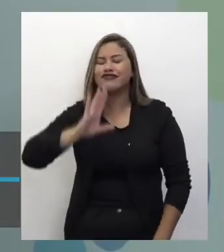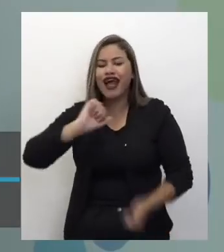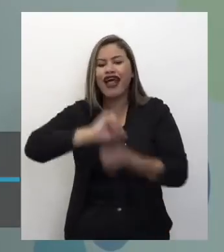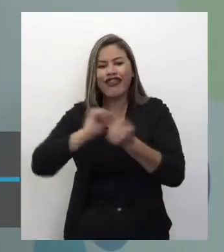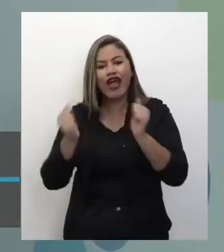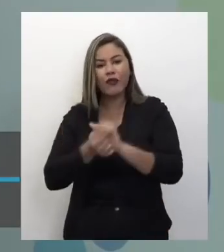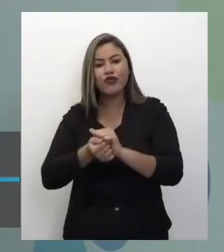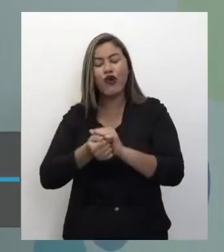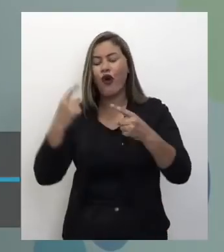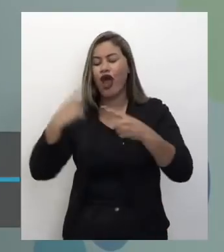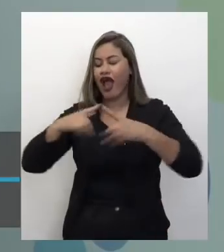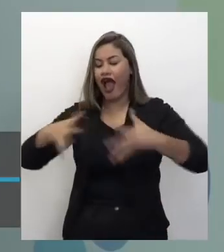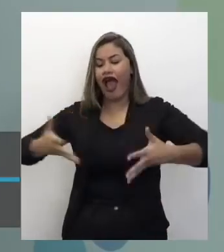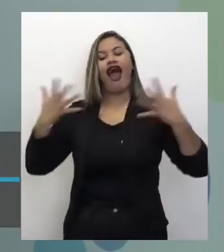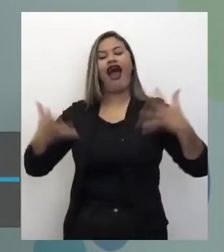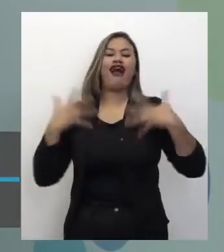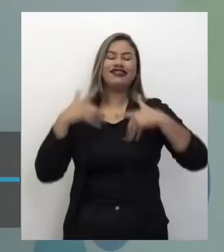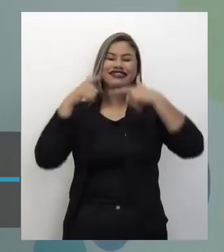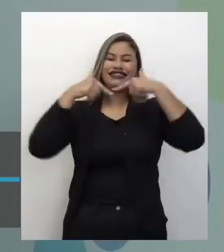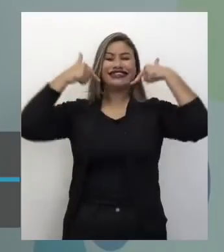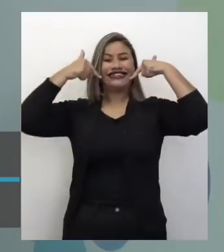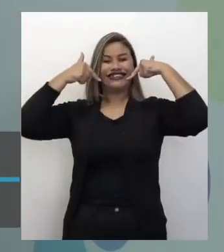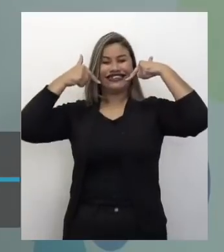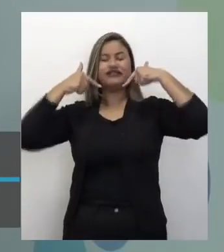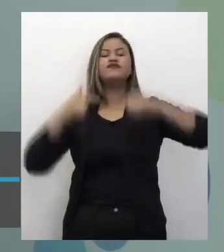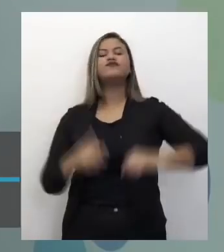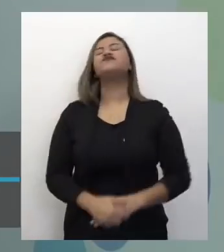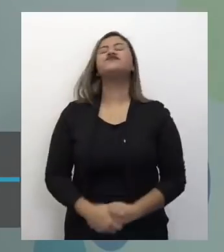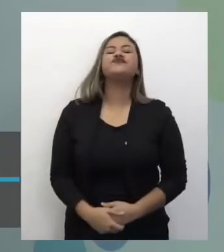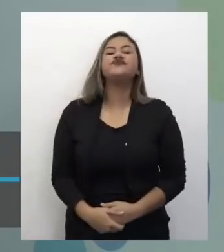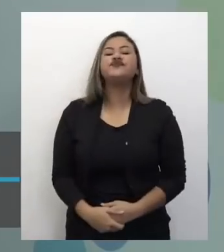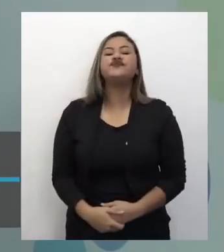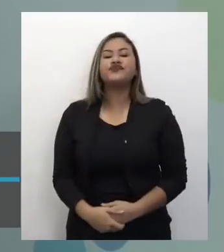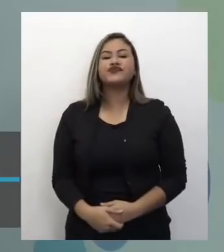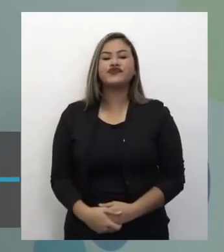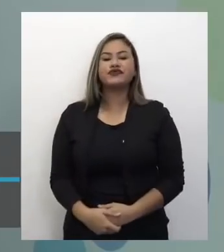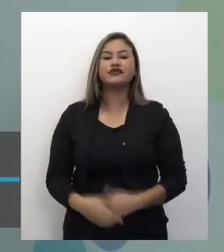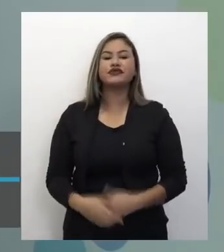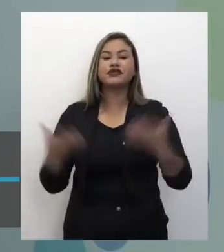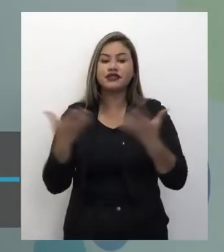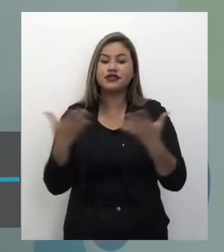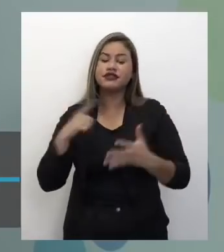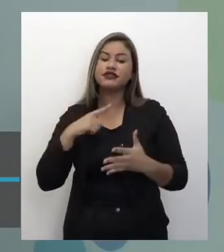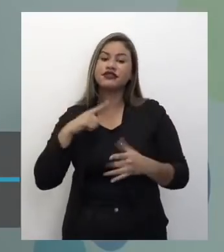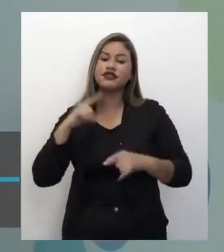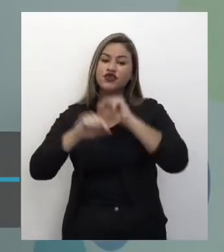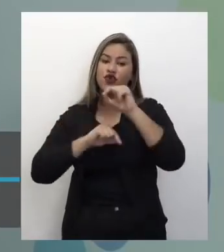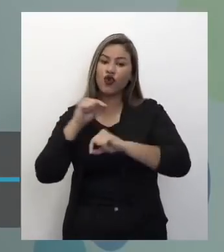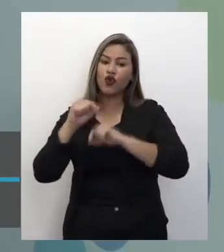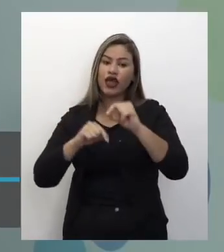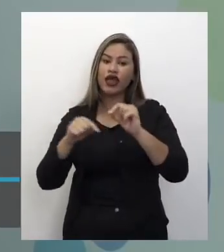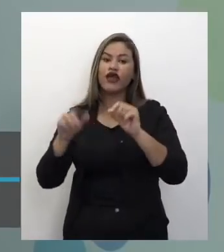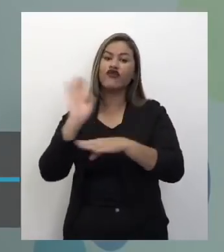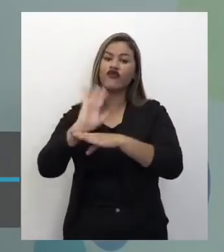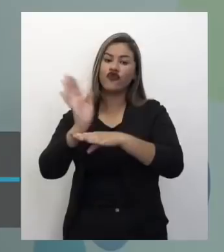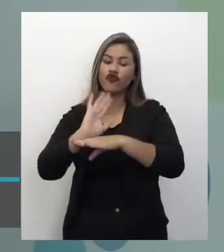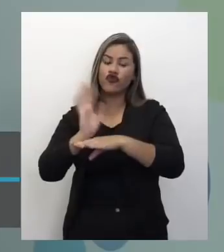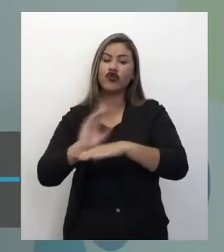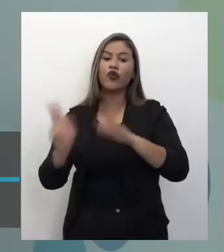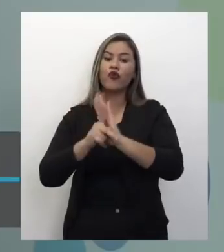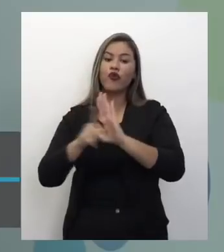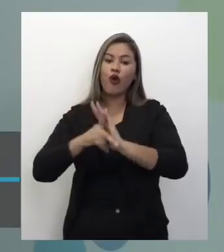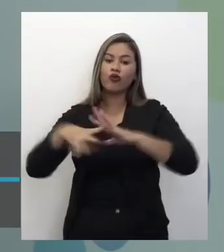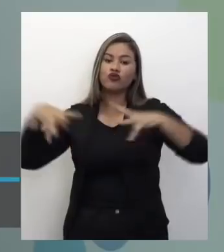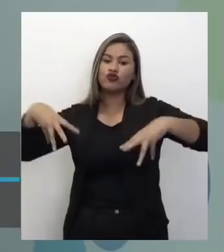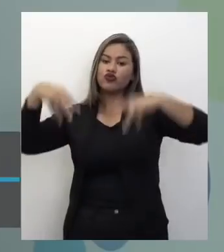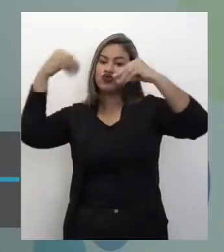adaptando nessa questão. A gente vai apreciar agora, turma, um trechinho de um circo contemporâneo. Eu gostaria que vocês